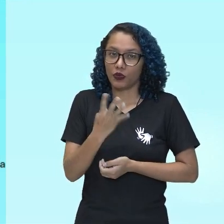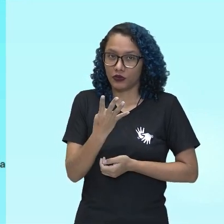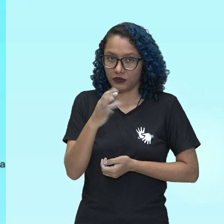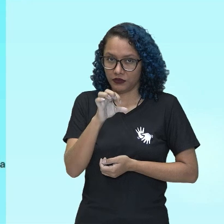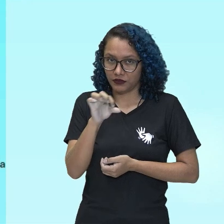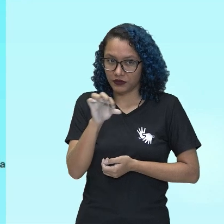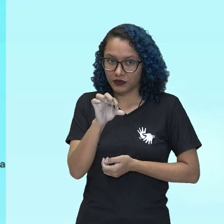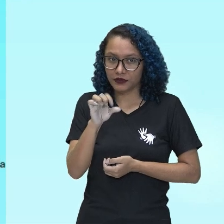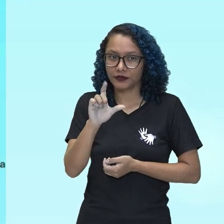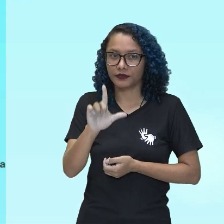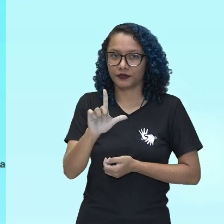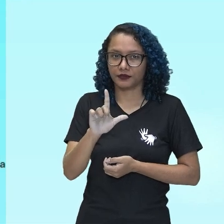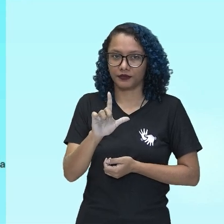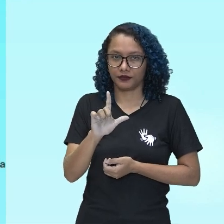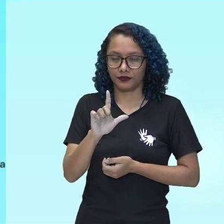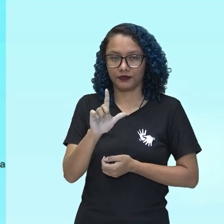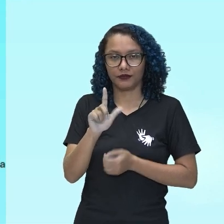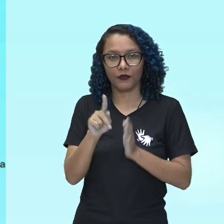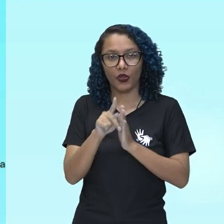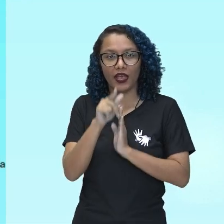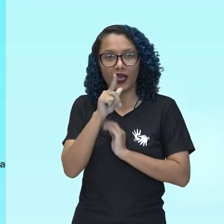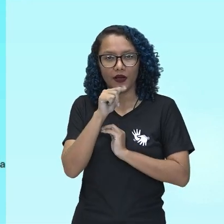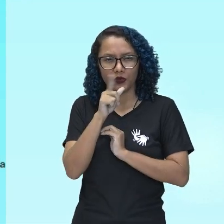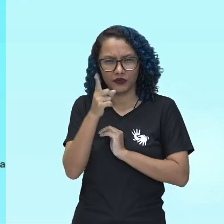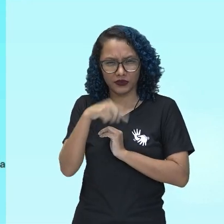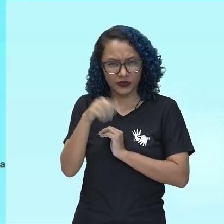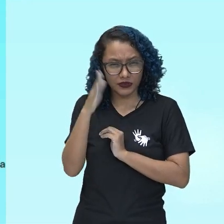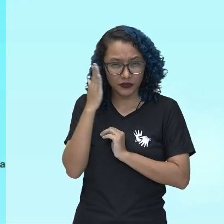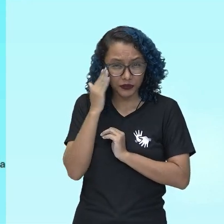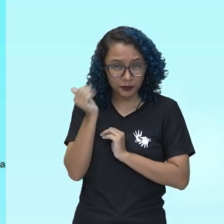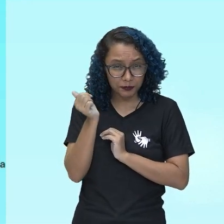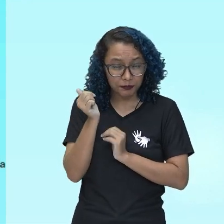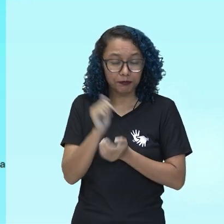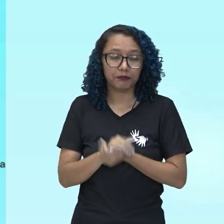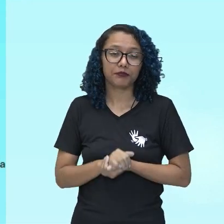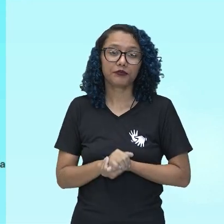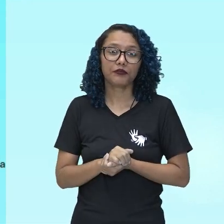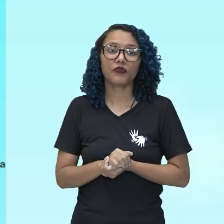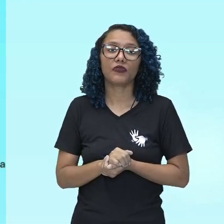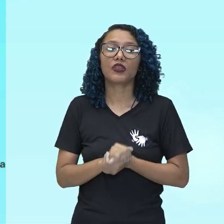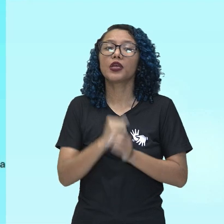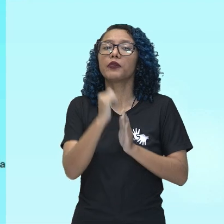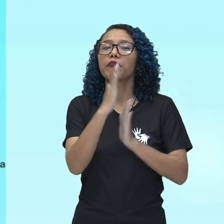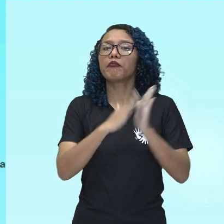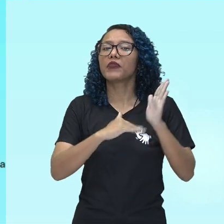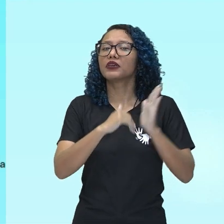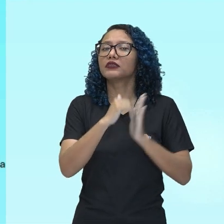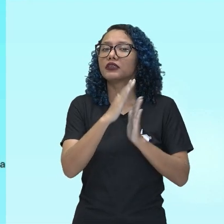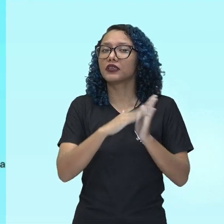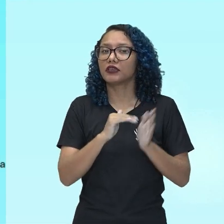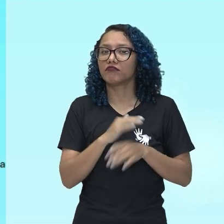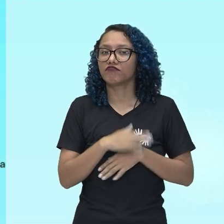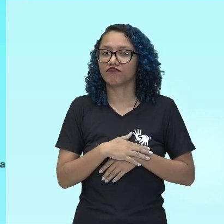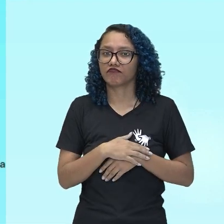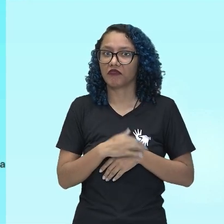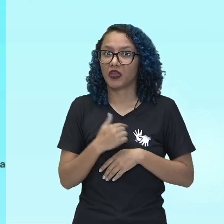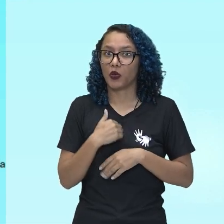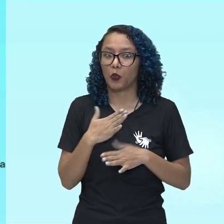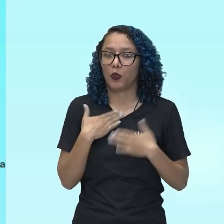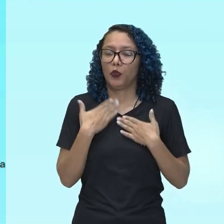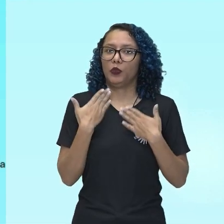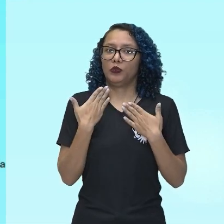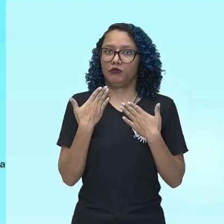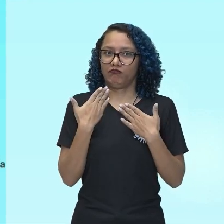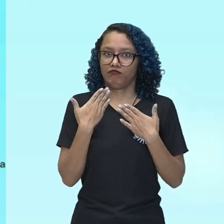499 litros de água. Você sabia disso? E manteiga? Eu me assustei aqui, olha só, que é o